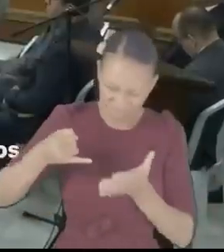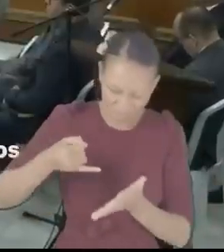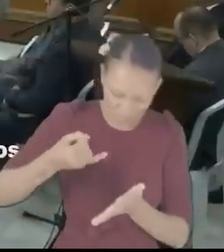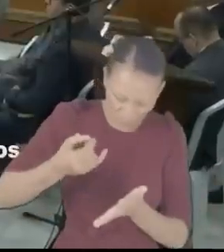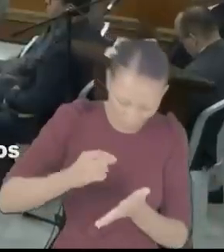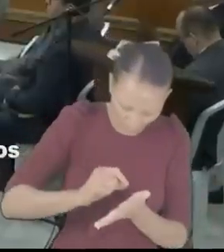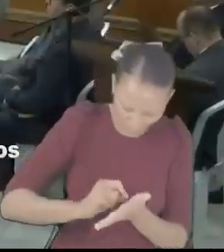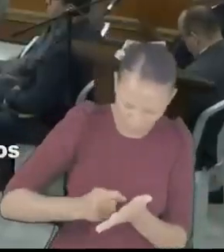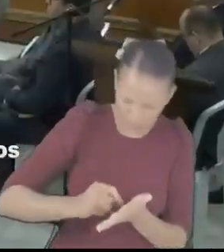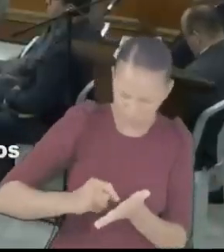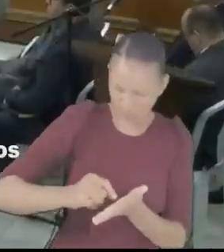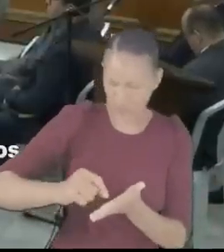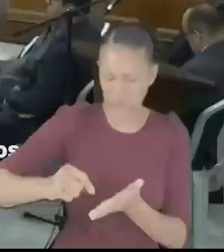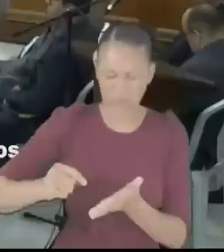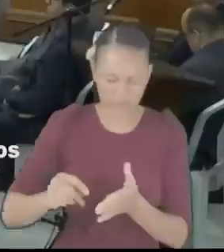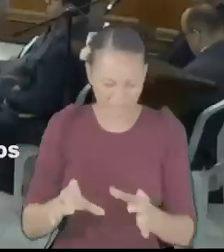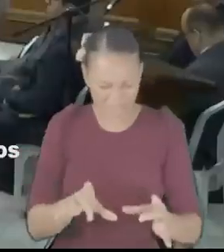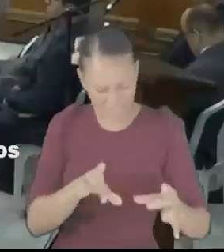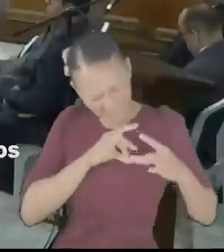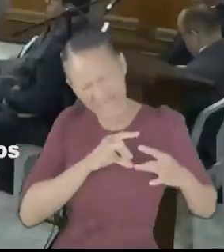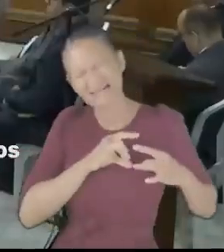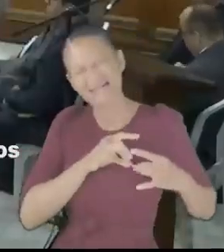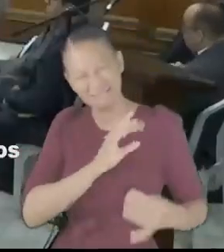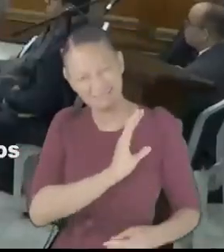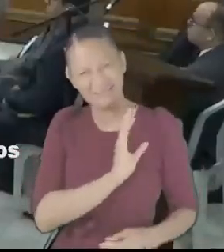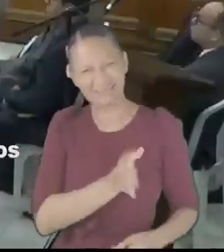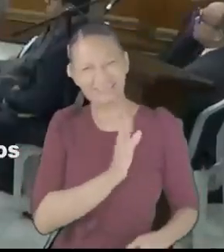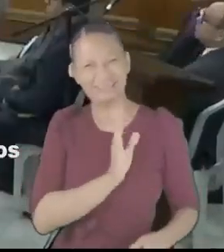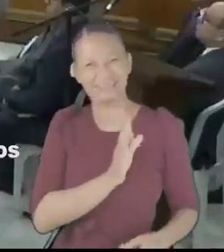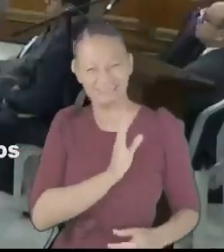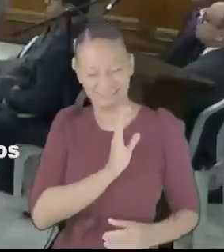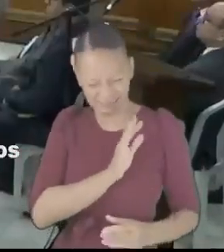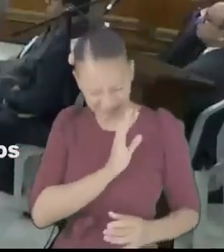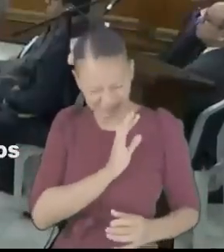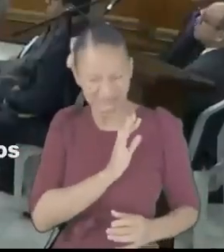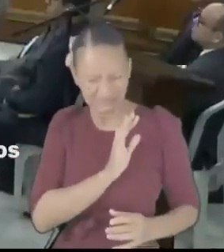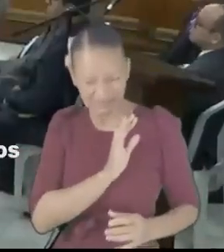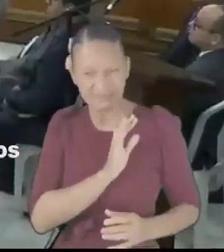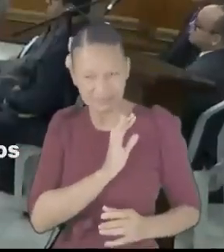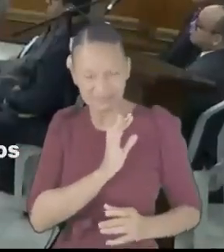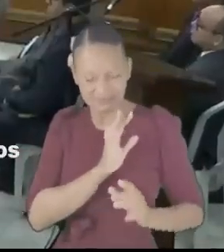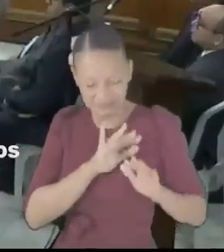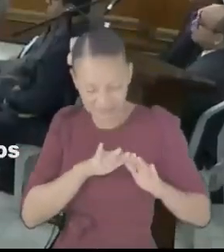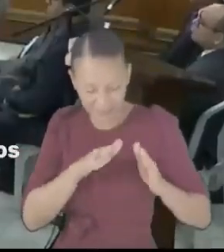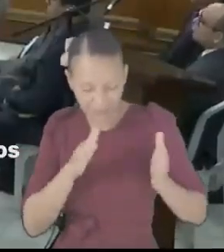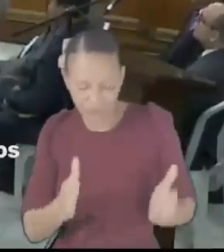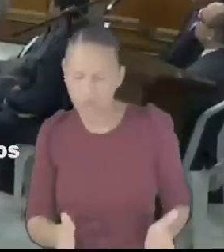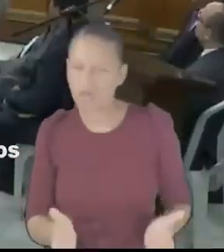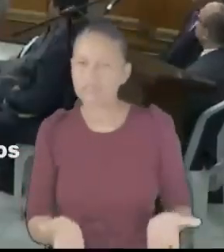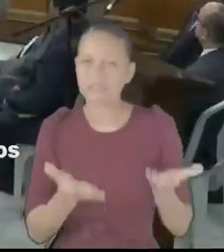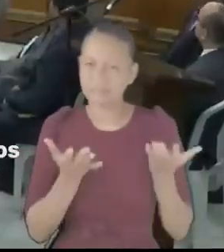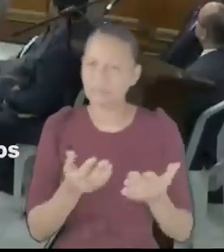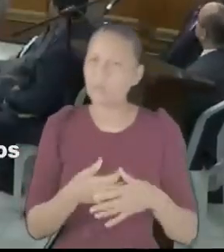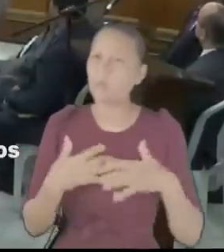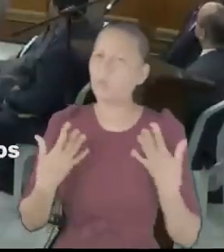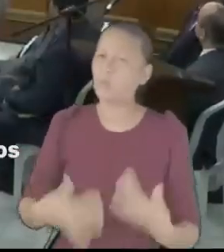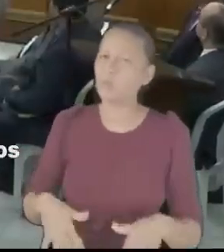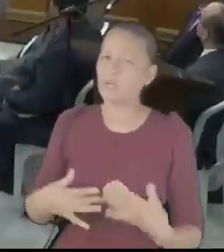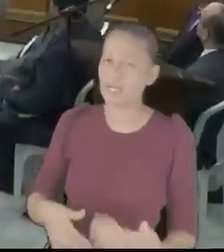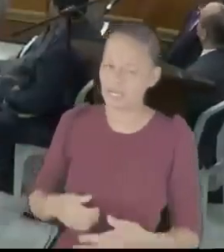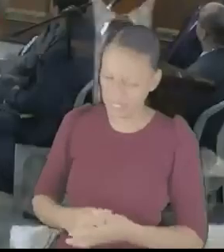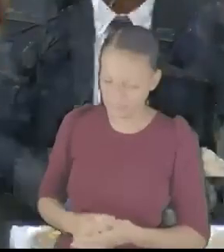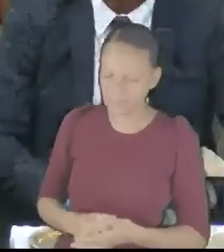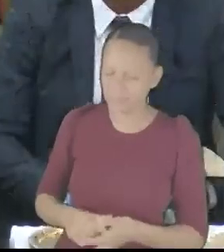na tábua do seu coração e nos ângulos dos seus altares. Mas, irmão, um pecado escrito